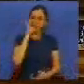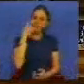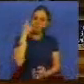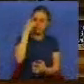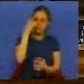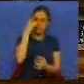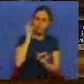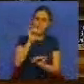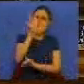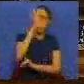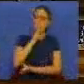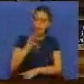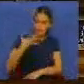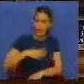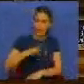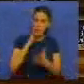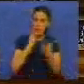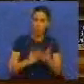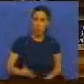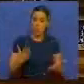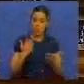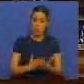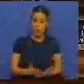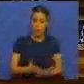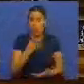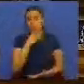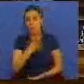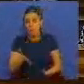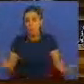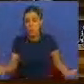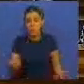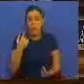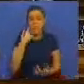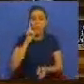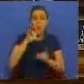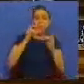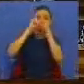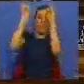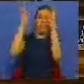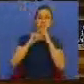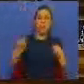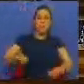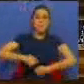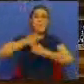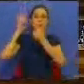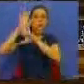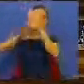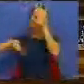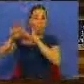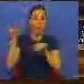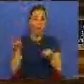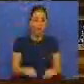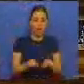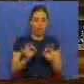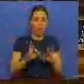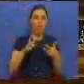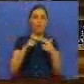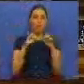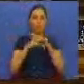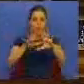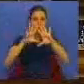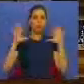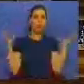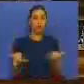que o Governo pretende estudar. Diz que vê aquilo que internacionalmente de melhor se faz e que este é um problema